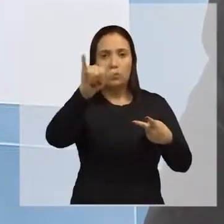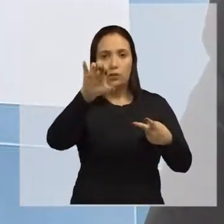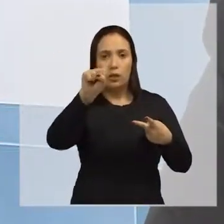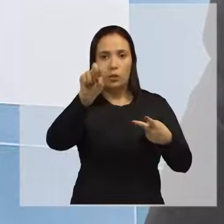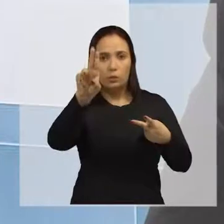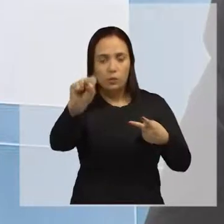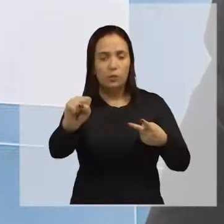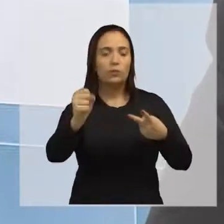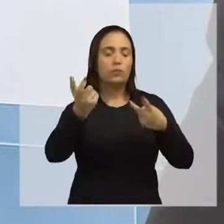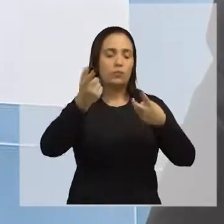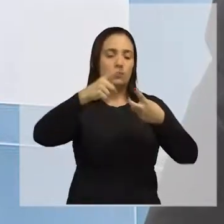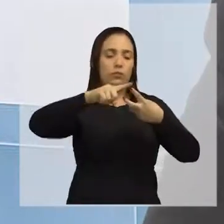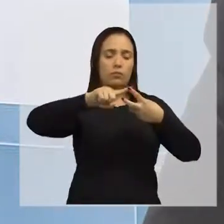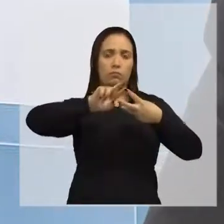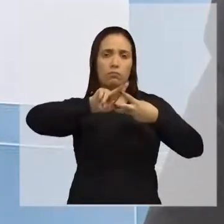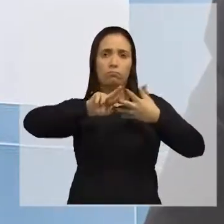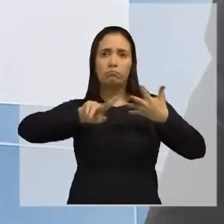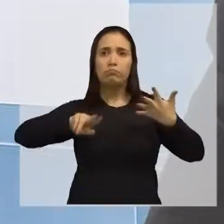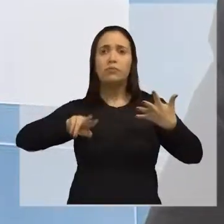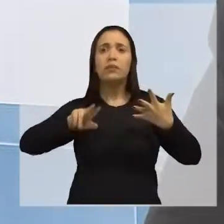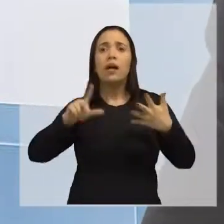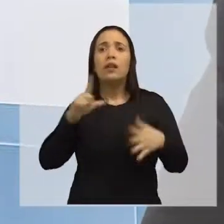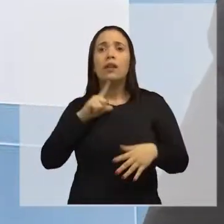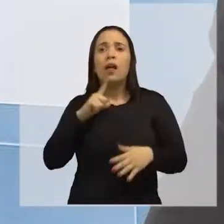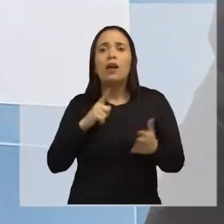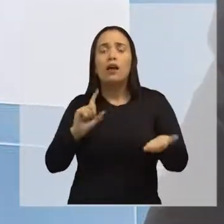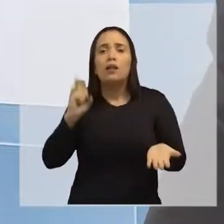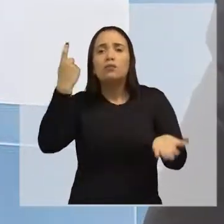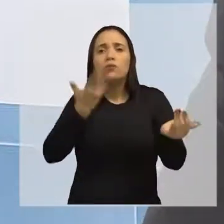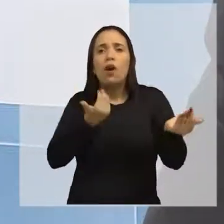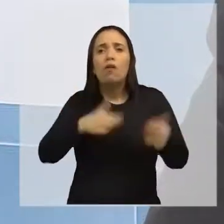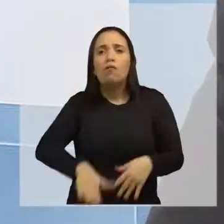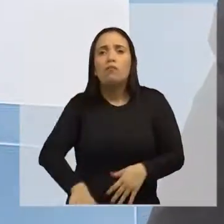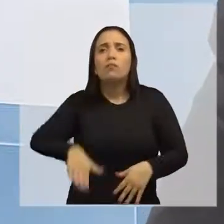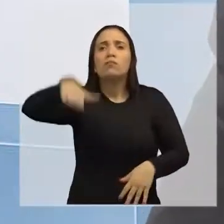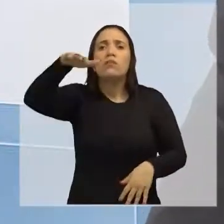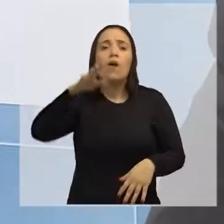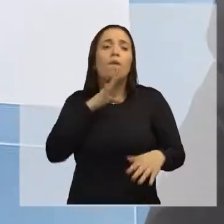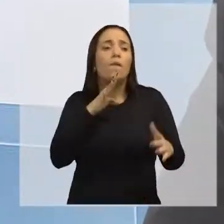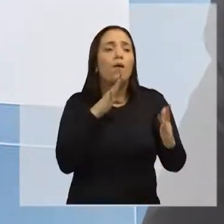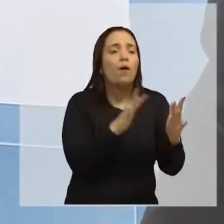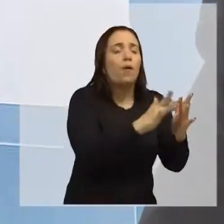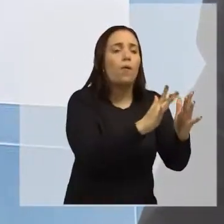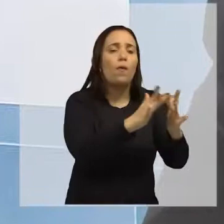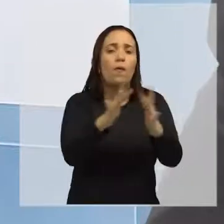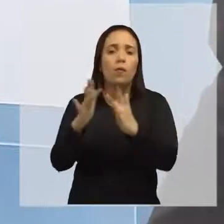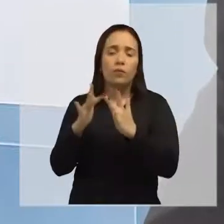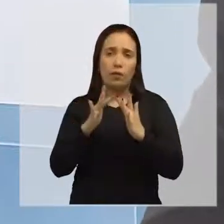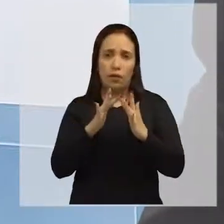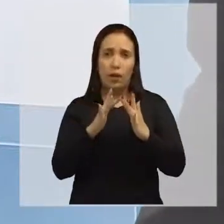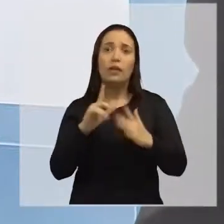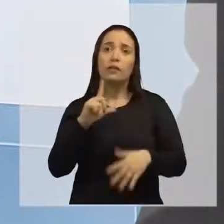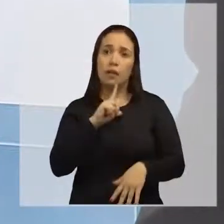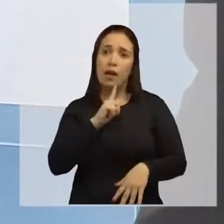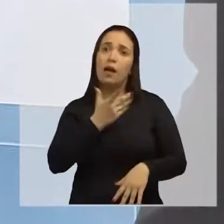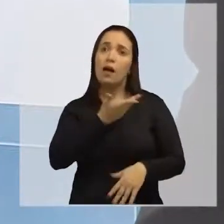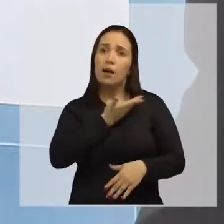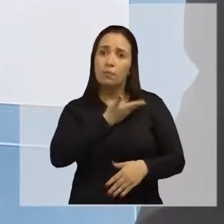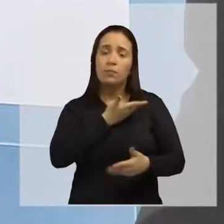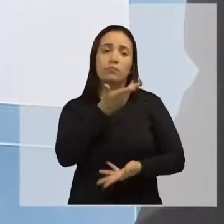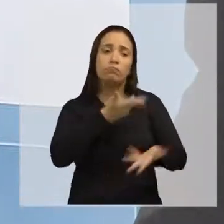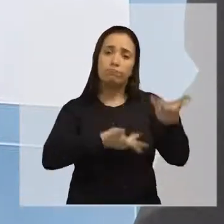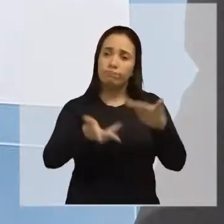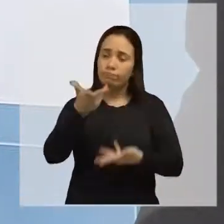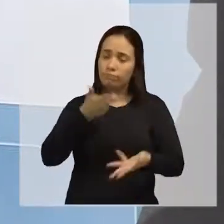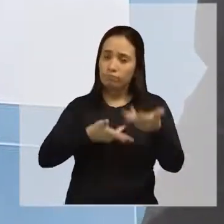vem das outras seleções, é mais novo, mas quase todos ali se conhecem desde criança. E eles têm realmente uma amizade, Luiz,